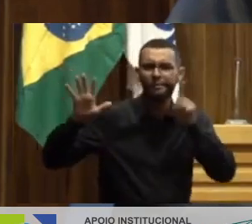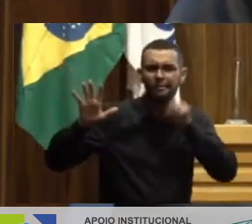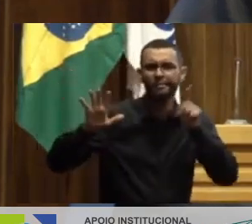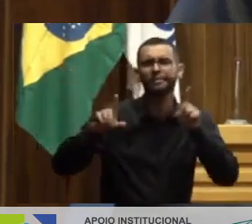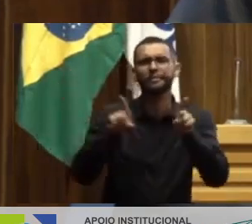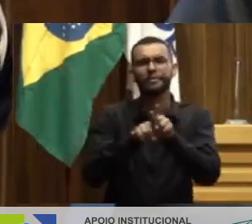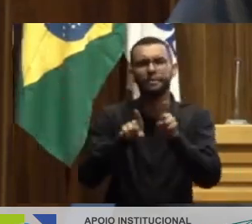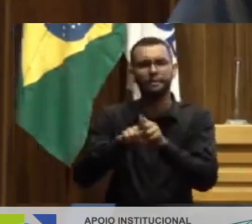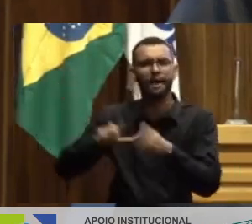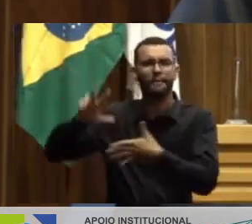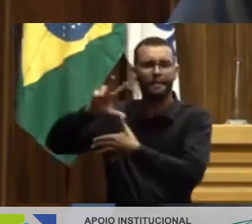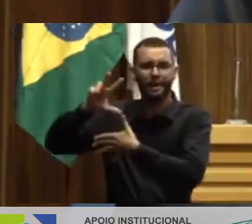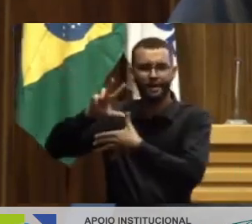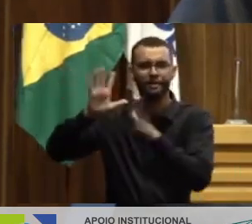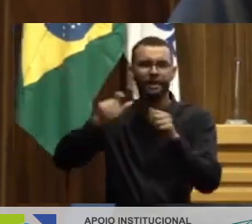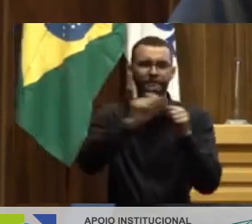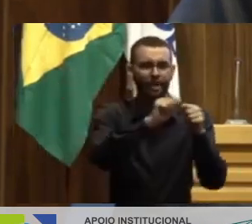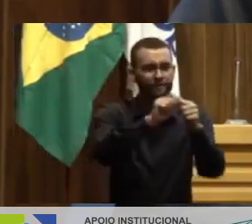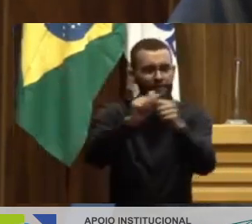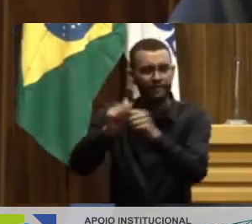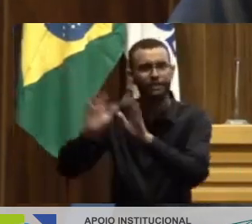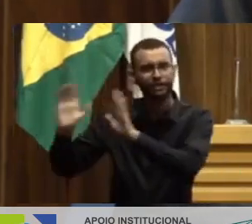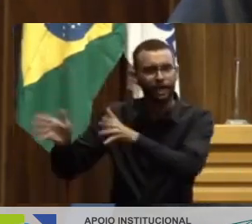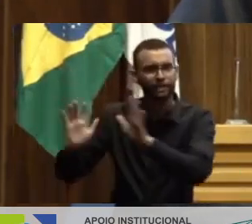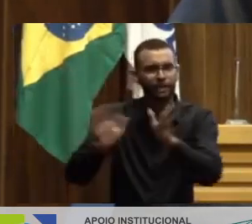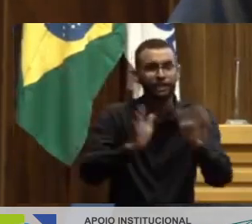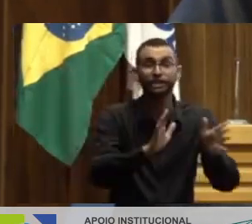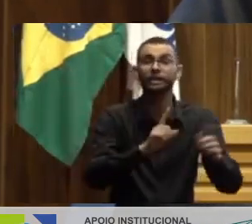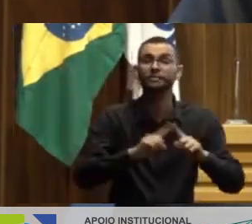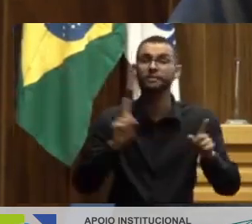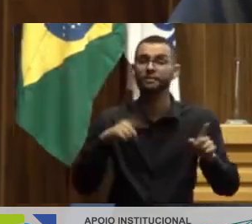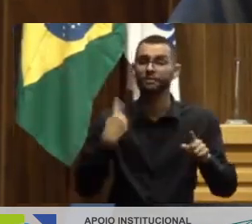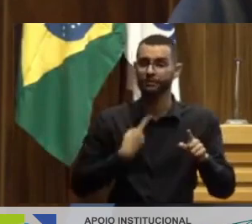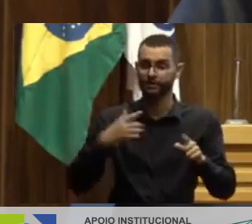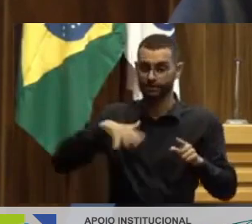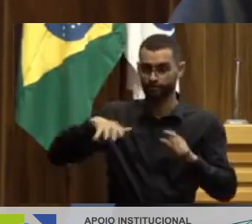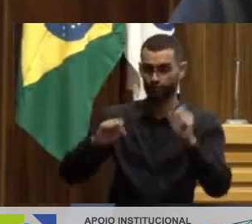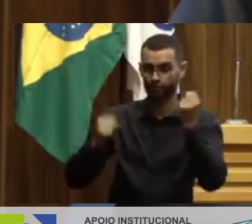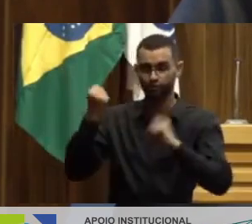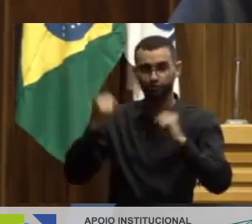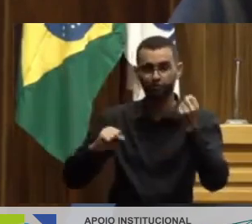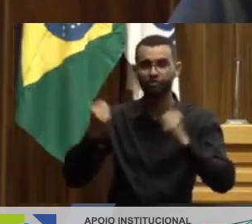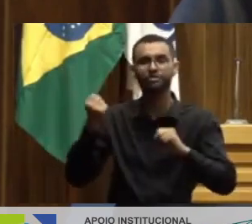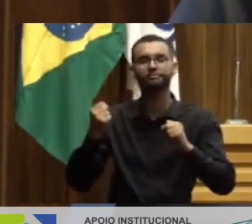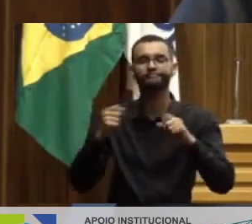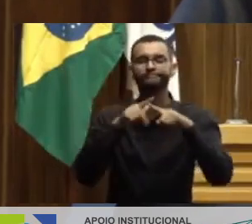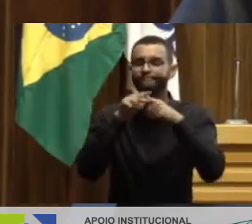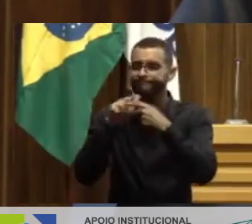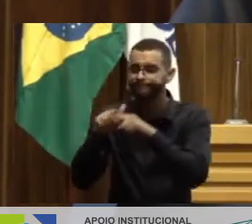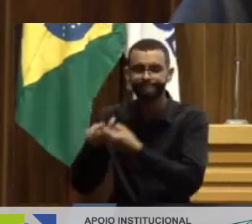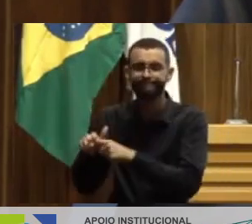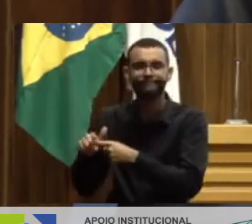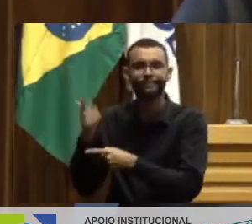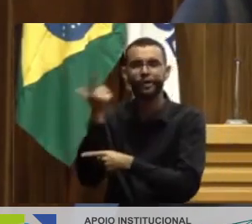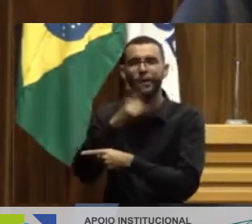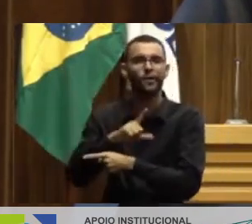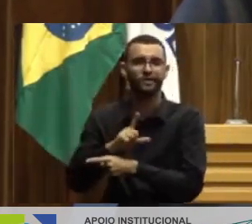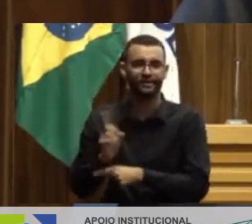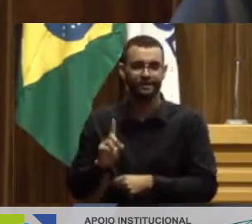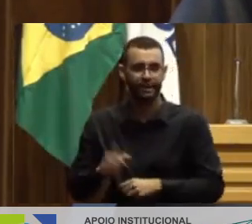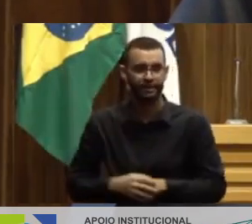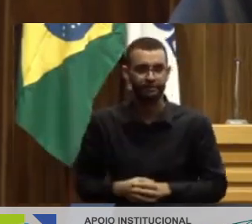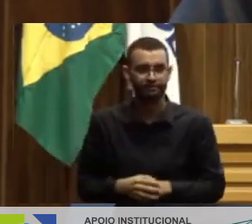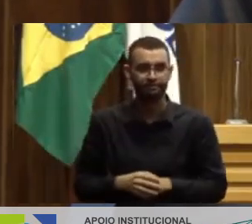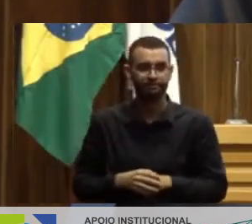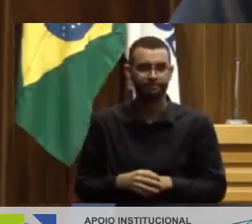outro caminho se nós quisermos manter a nossa indústria durante um período para poder recompor e impedir a desindustrialização. Eu